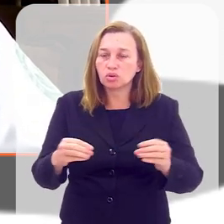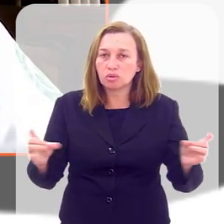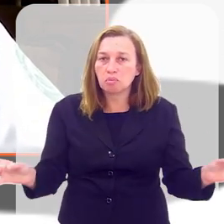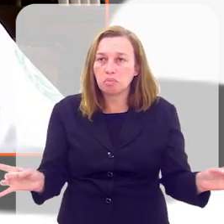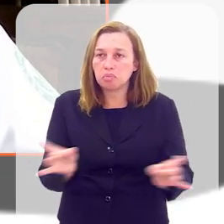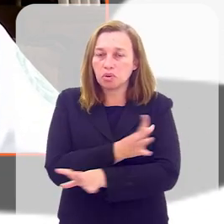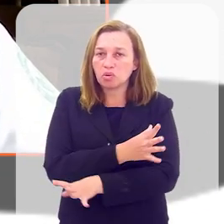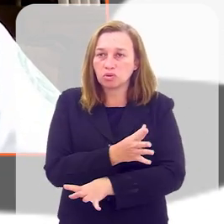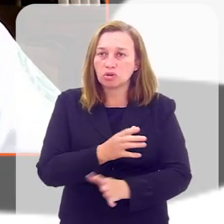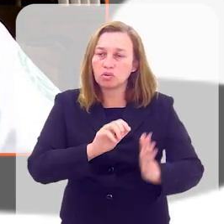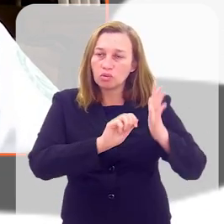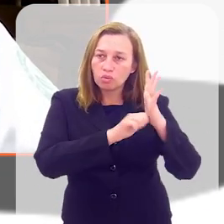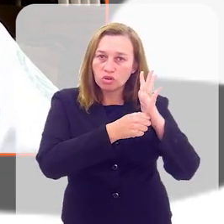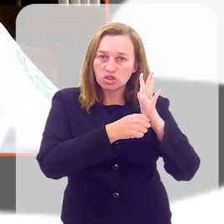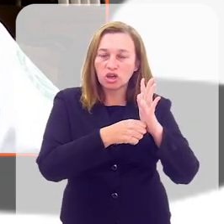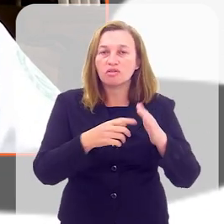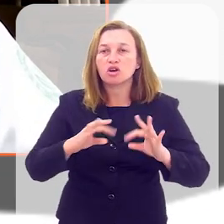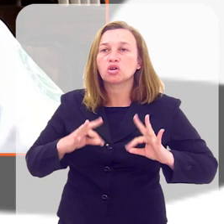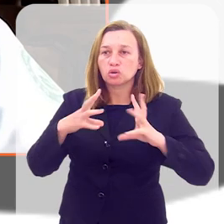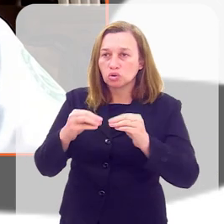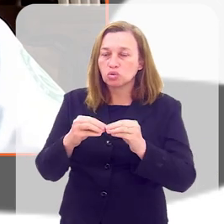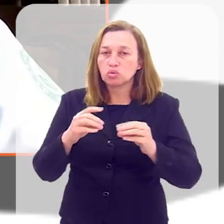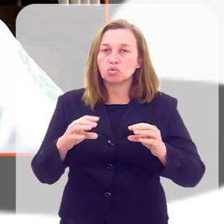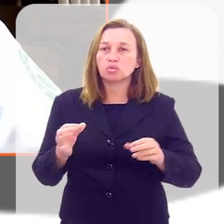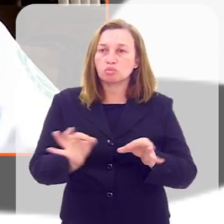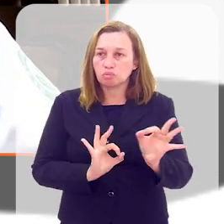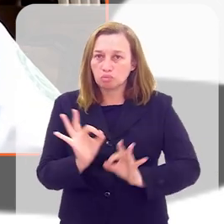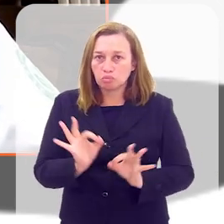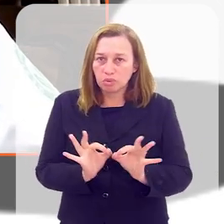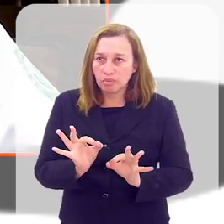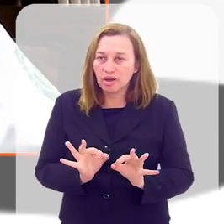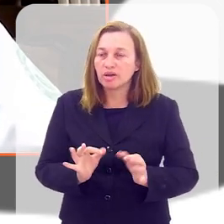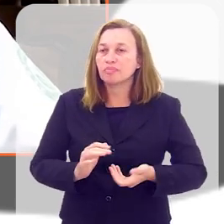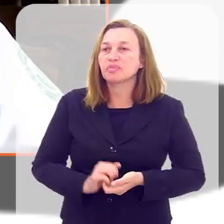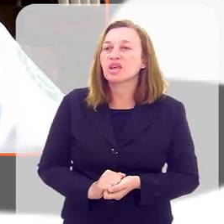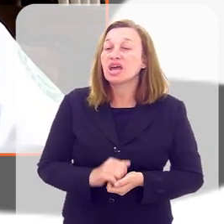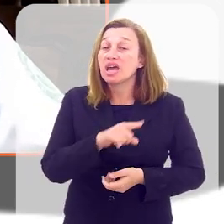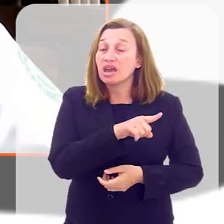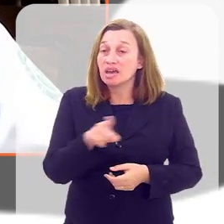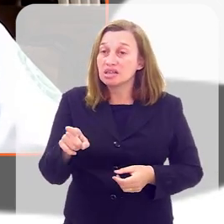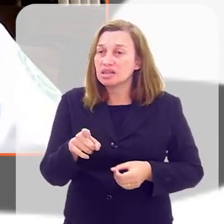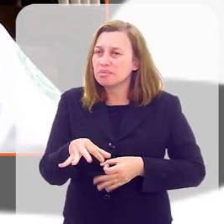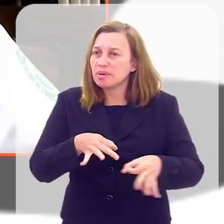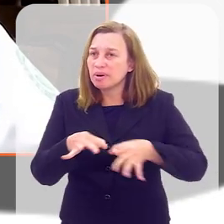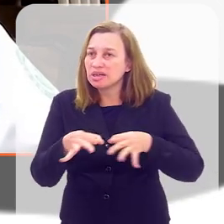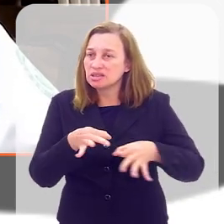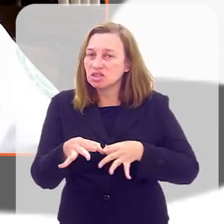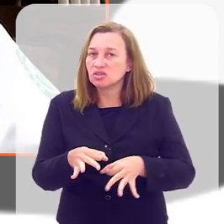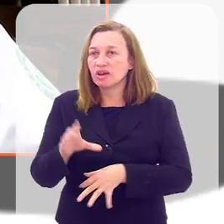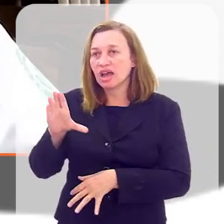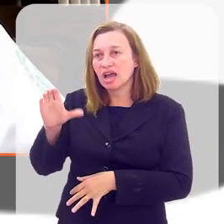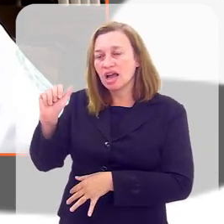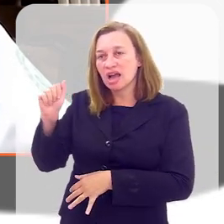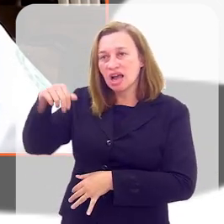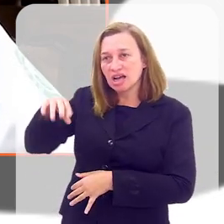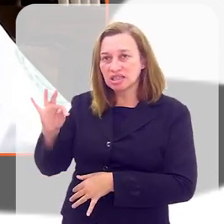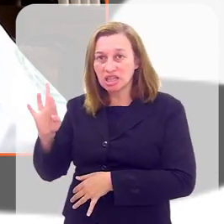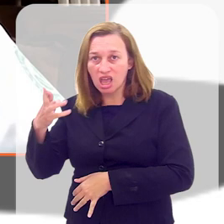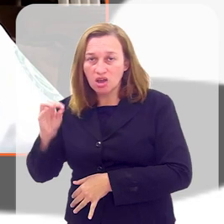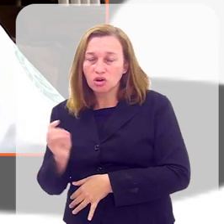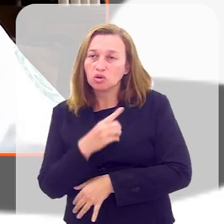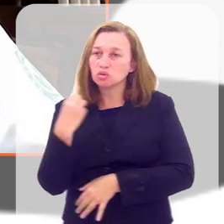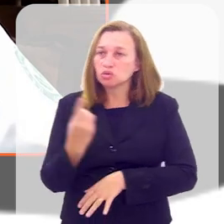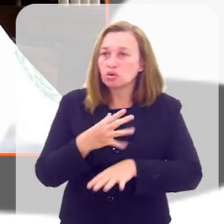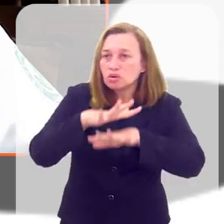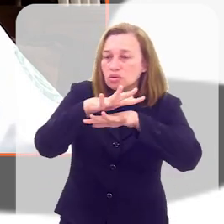completa a chave na mão a obra toda fechada com todas as instalações necessárias essas instalações a gente faz no canteiro